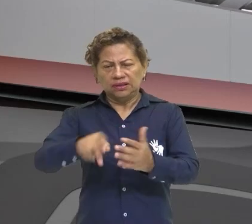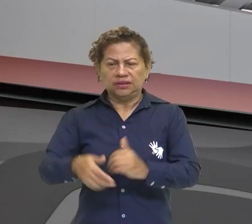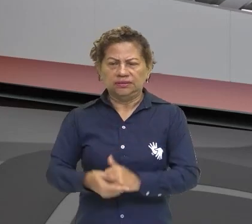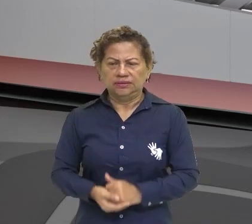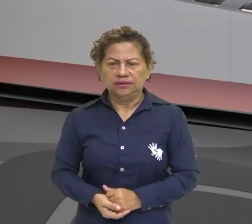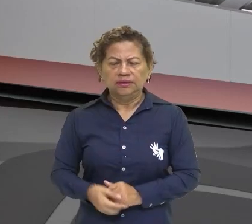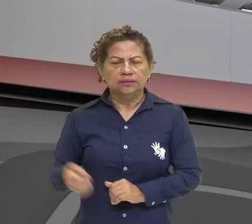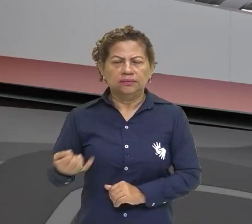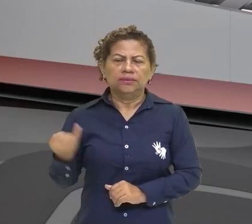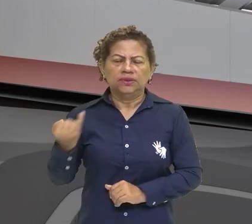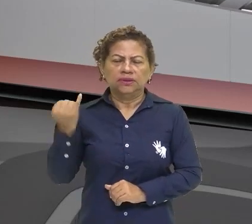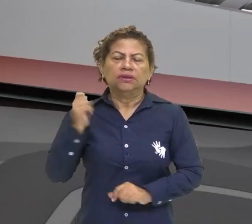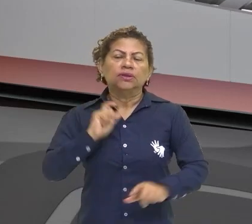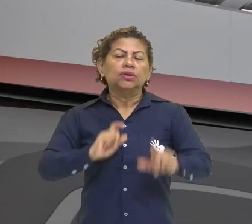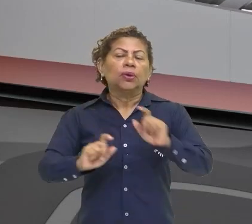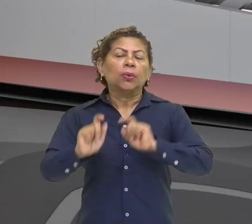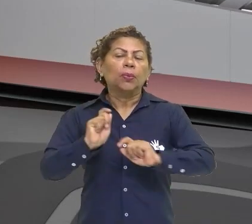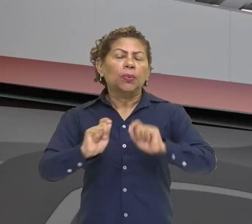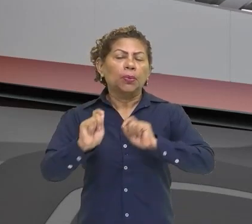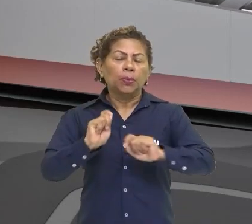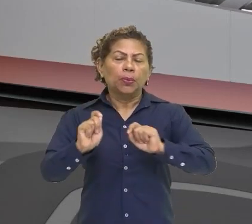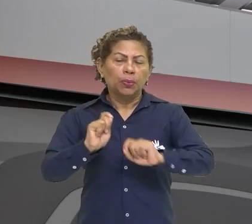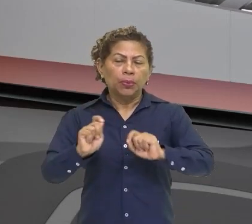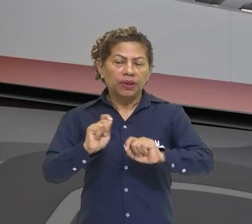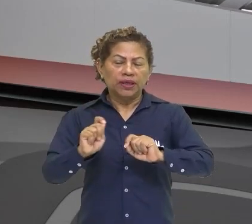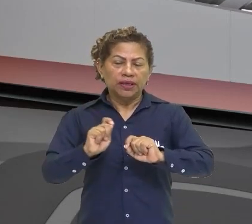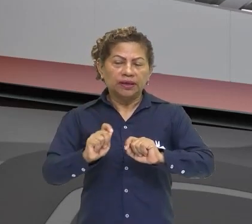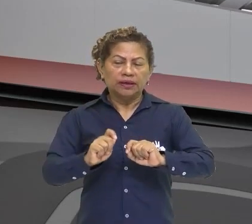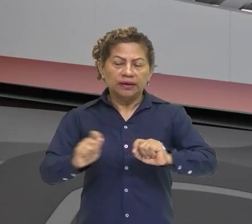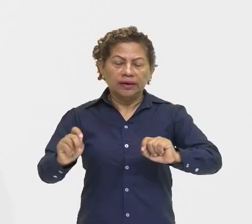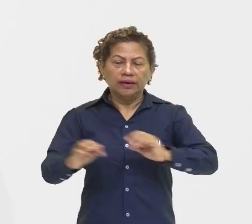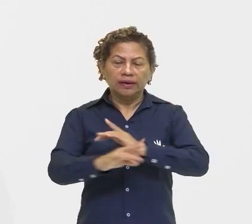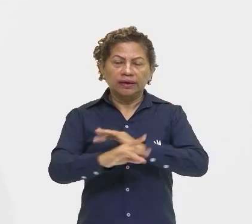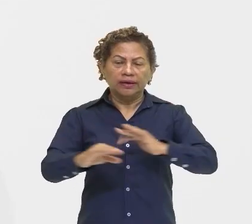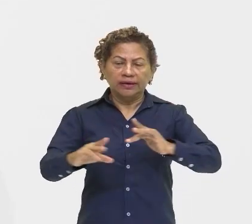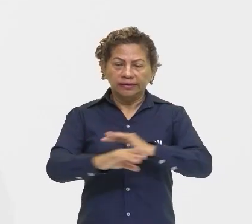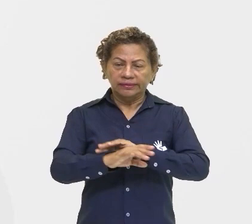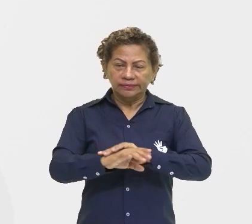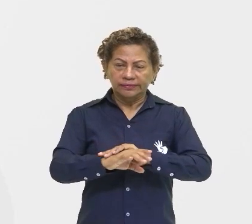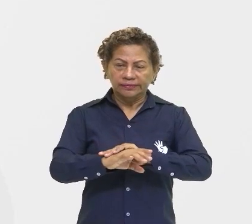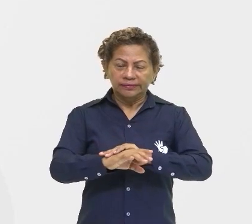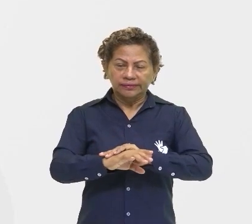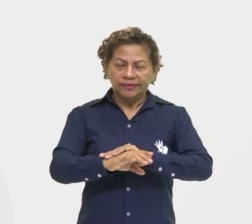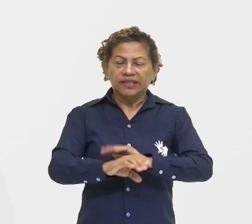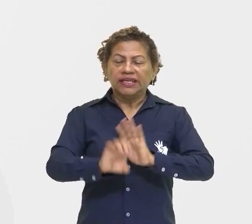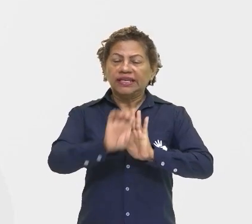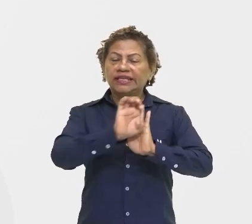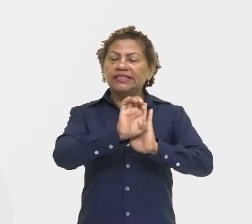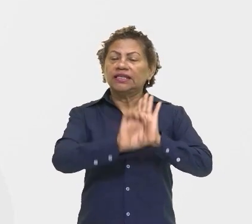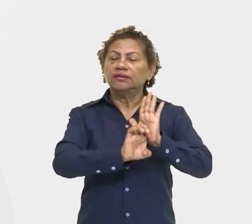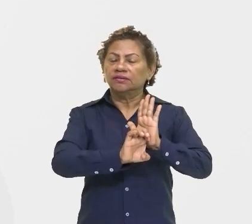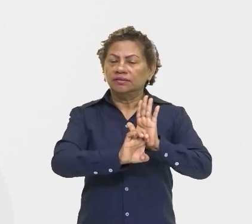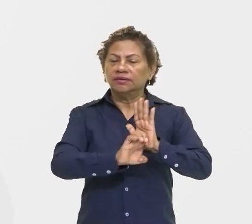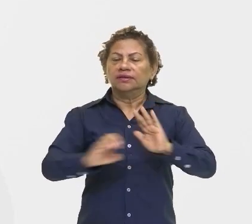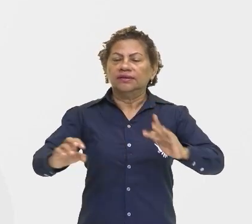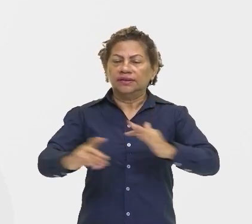a importância, o Estatuto da Cidade. Vamos lá? Olha só, definição do Estatuto da